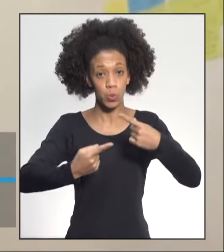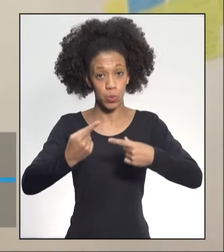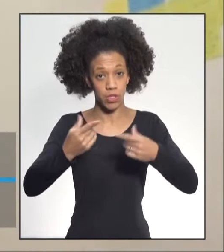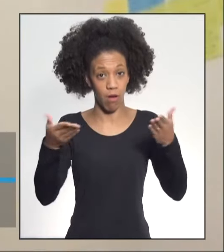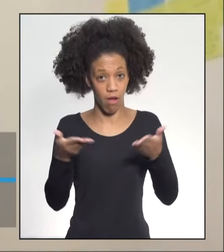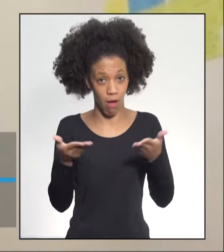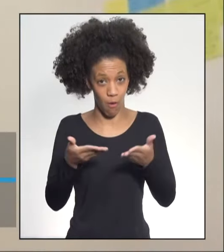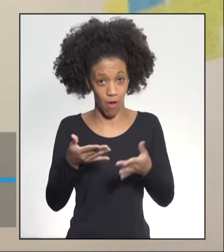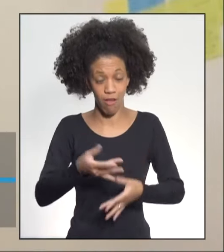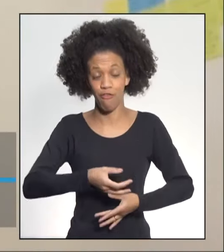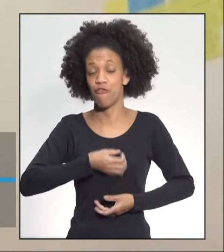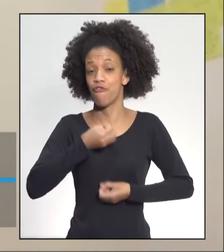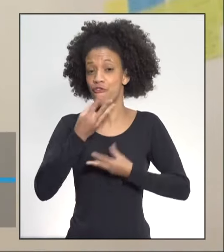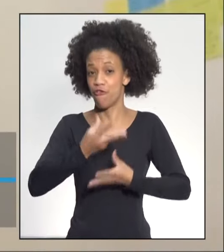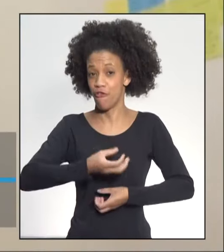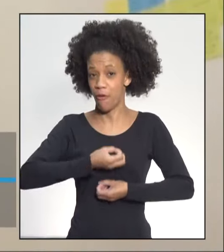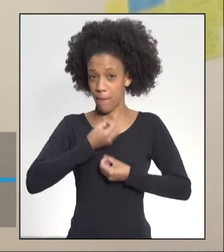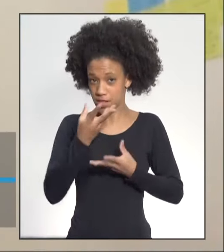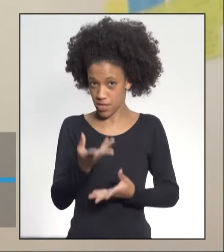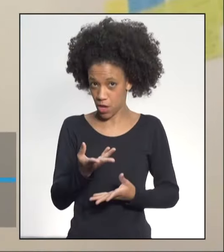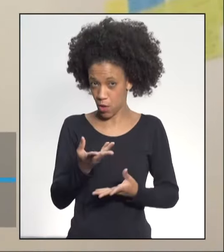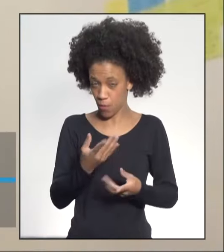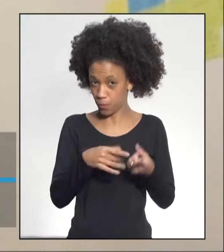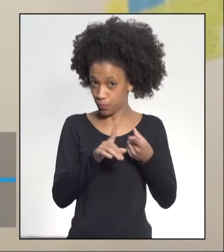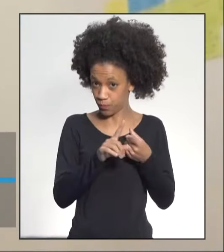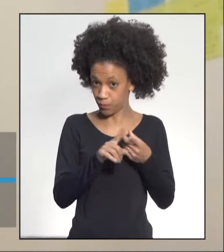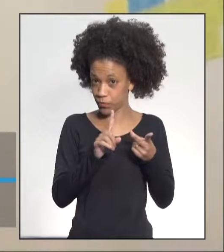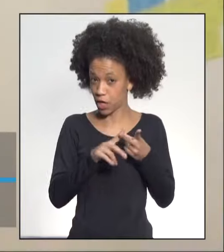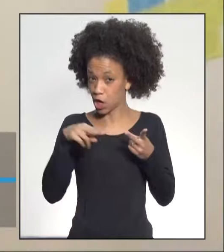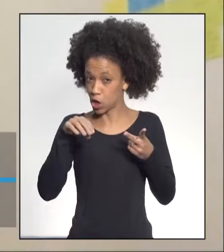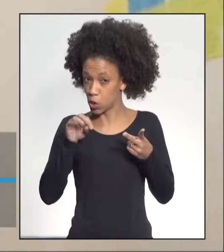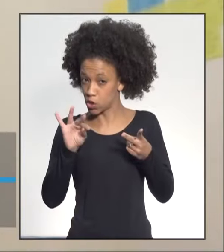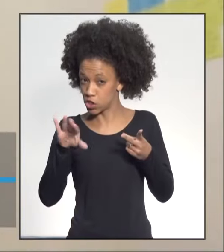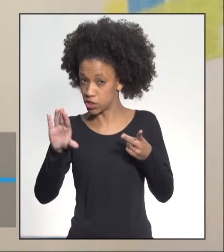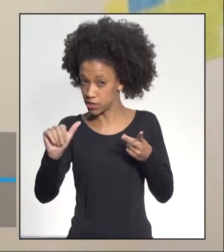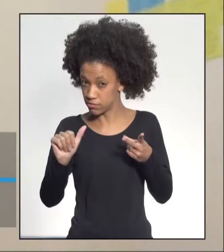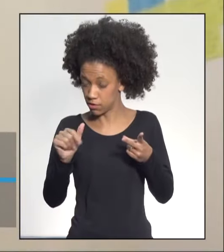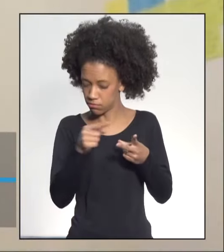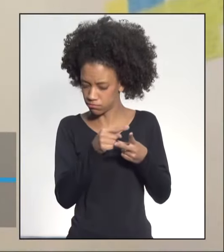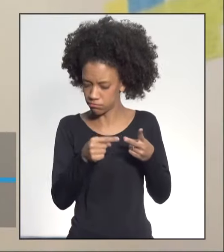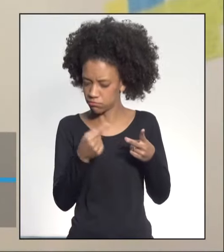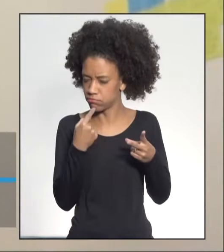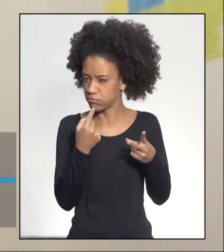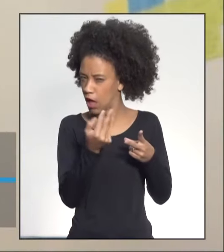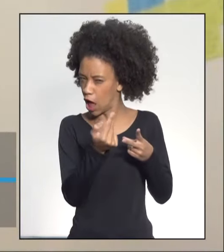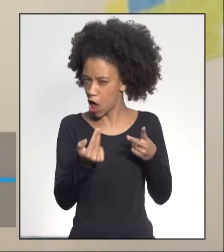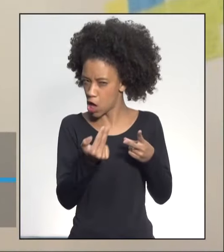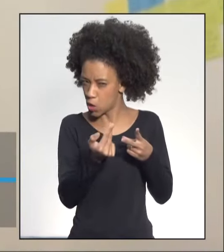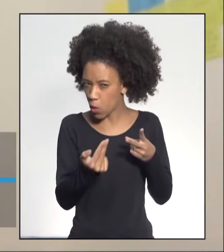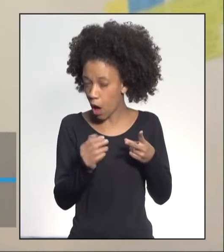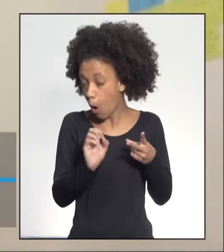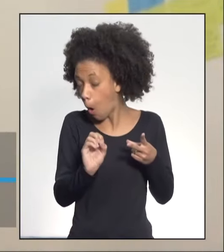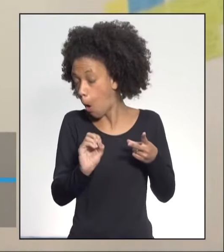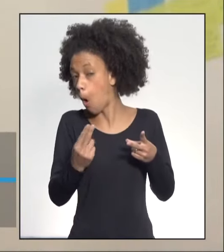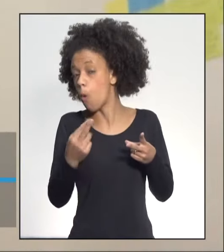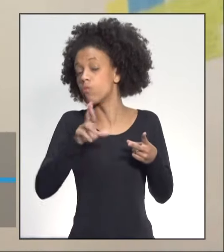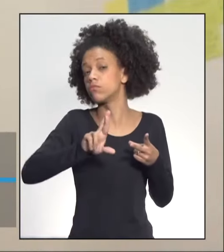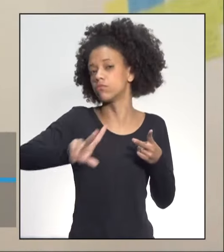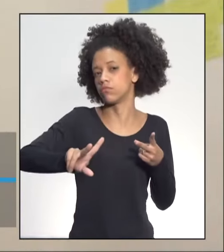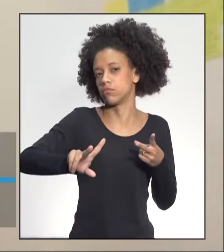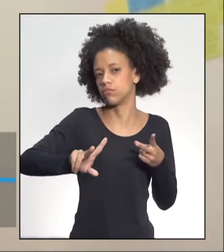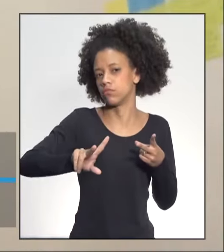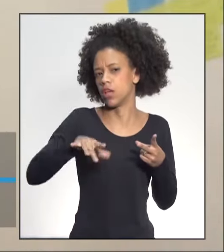informação e notícia. Será que as duas coisas são a mesma coisa ou será que elas são diferentes? Será que toda